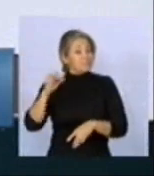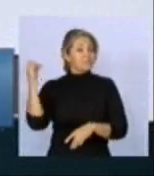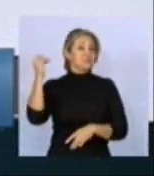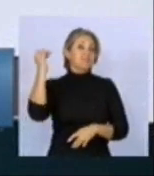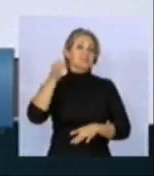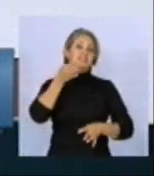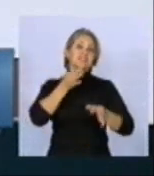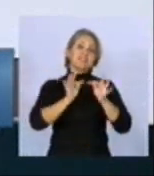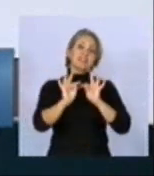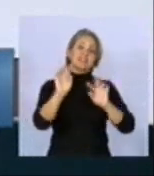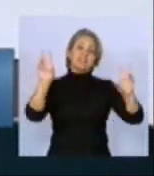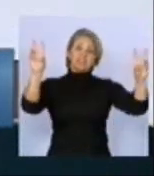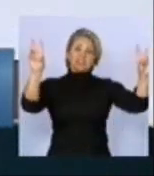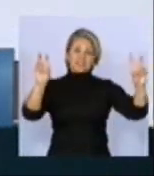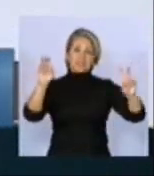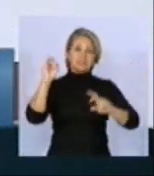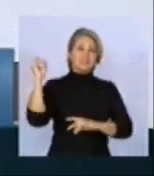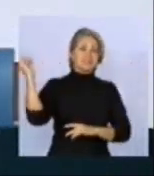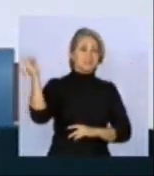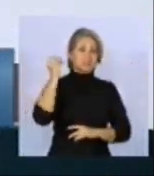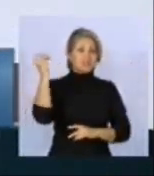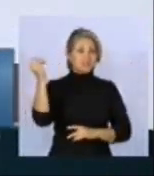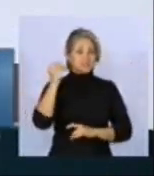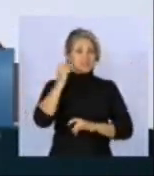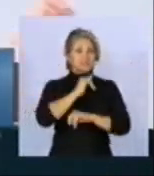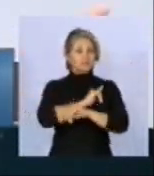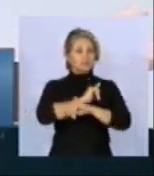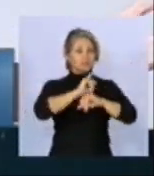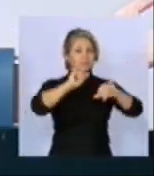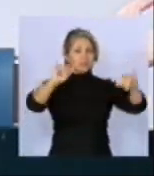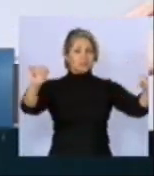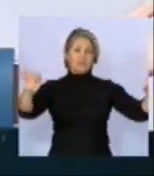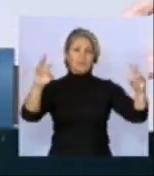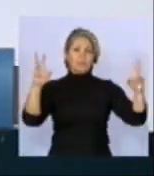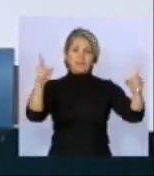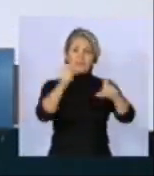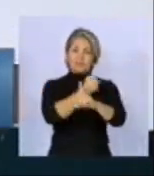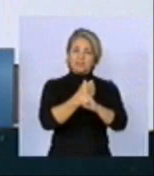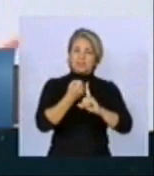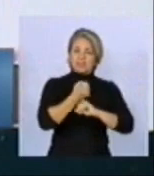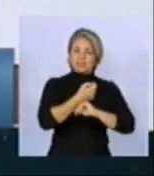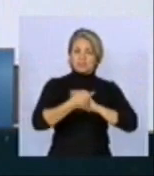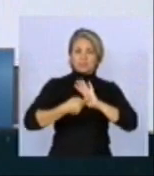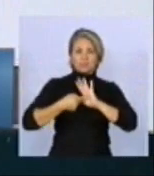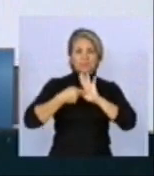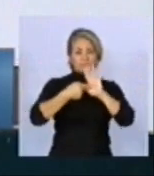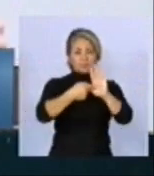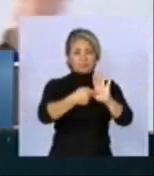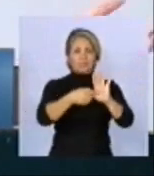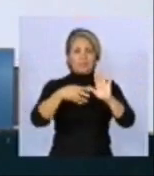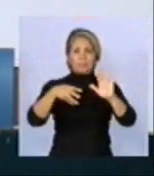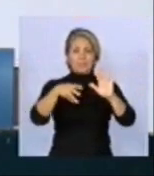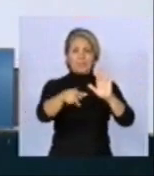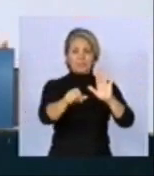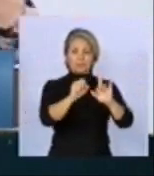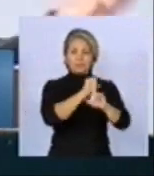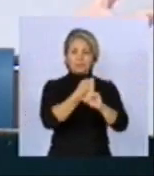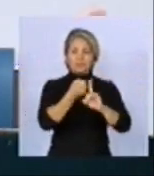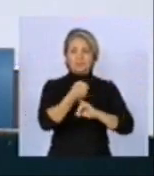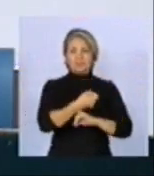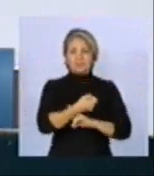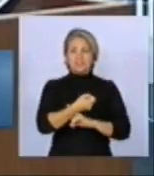de temas de relevância de repercussão E especialmente como presente repercussão eh social